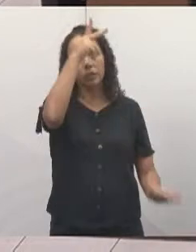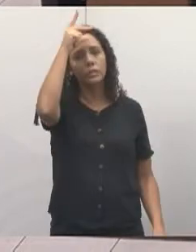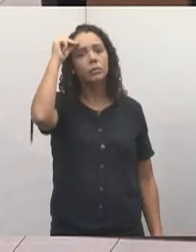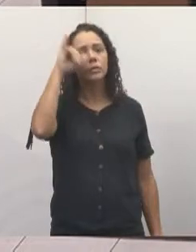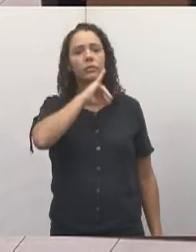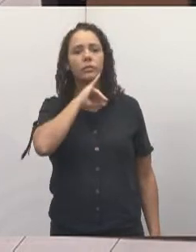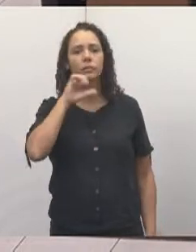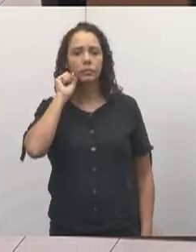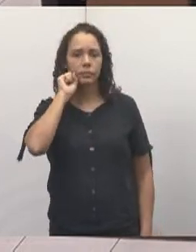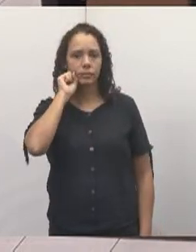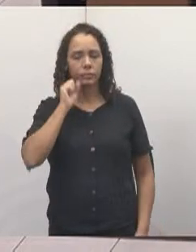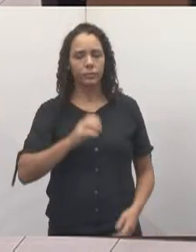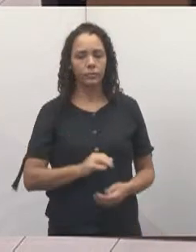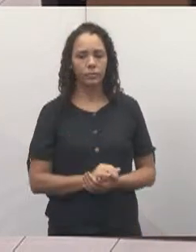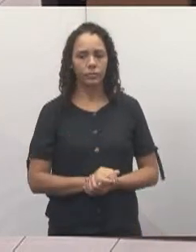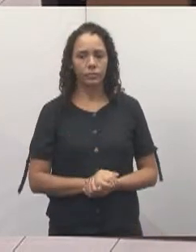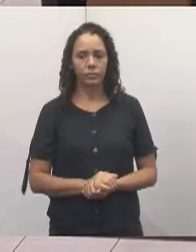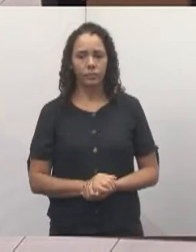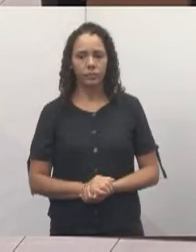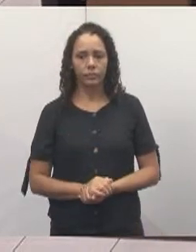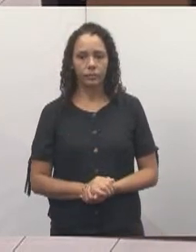prefeito, Isaías José de Santana.